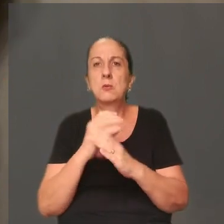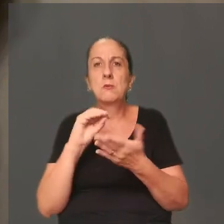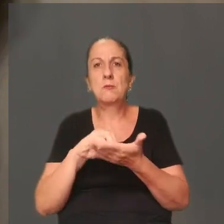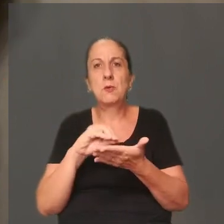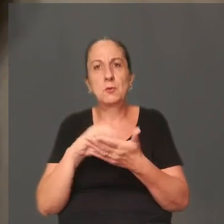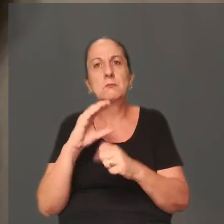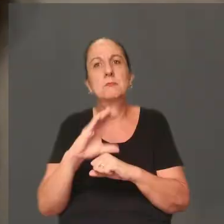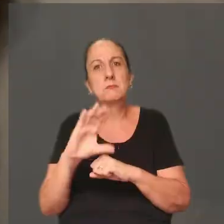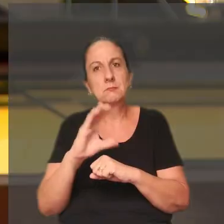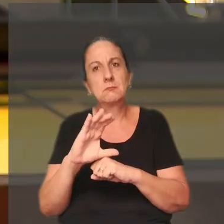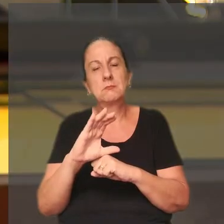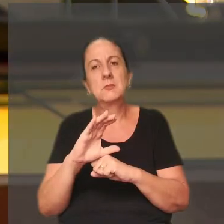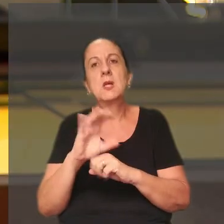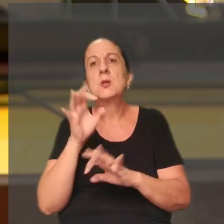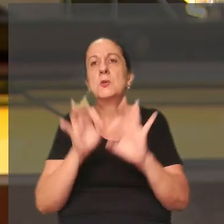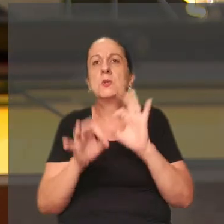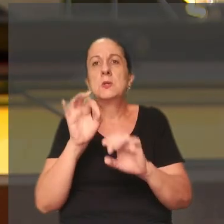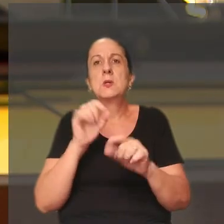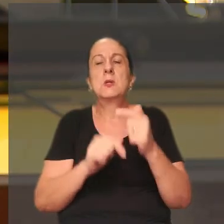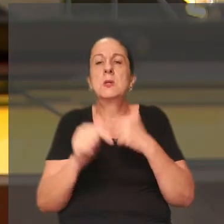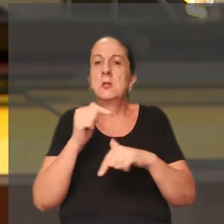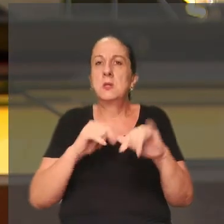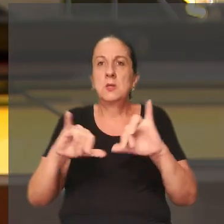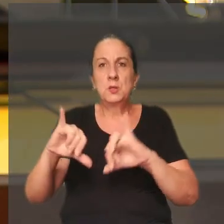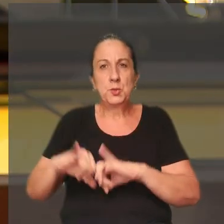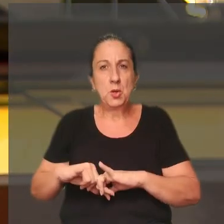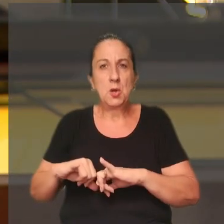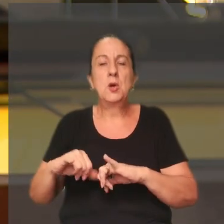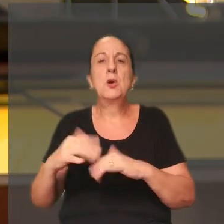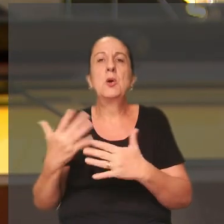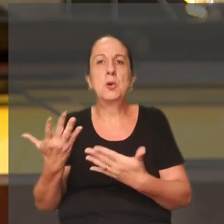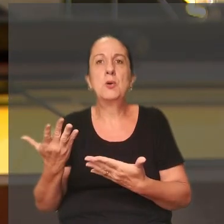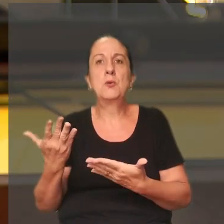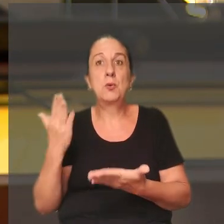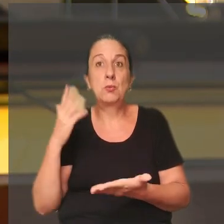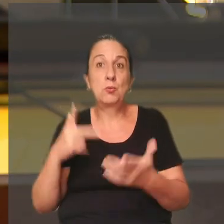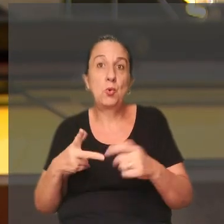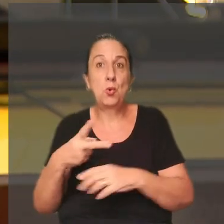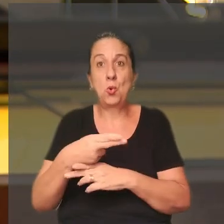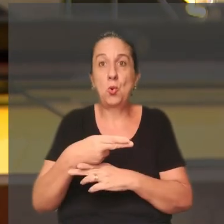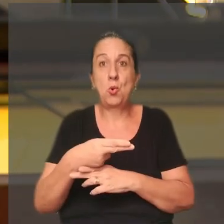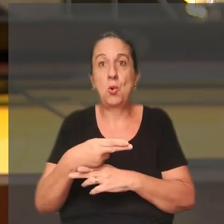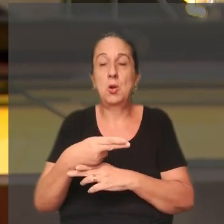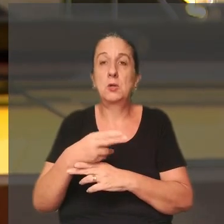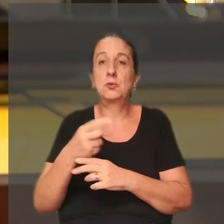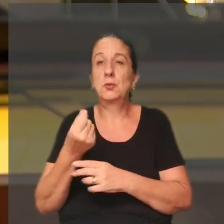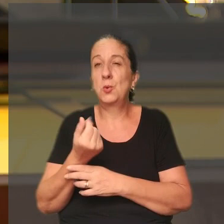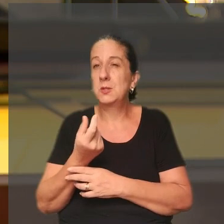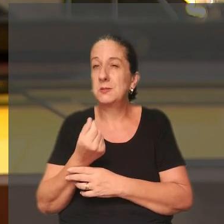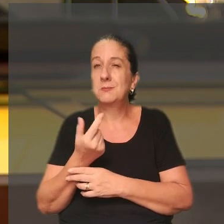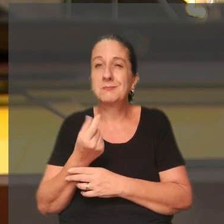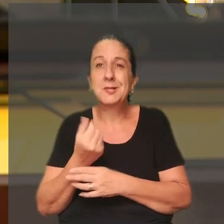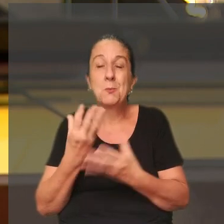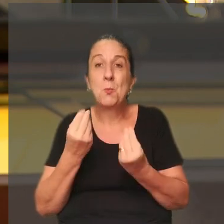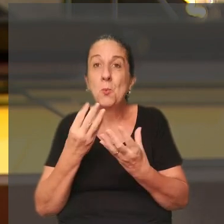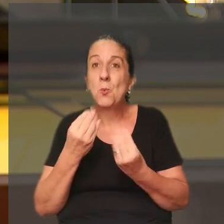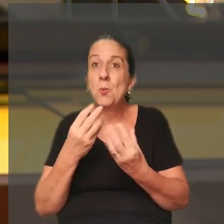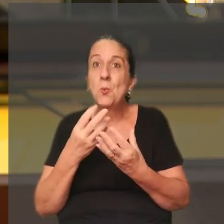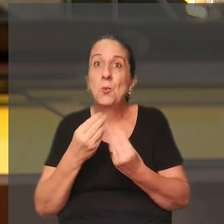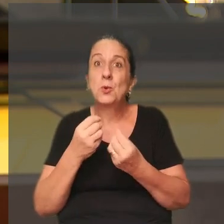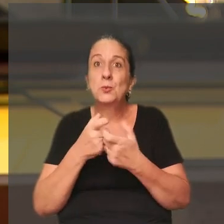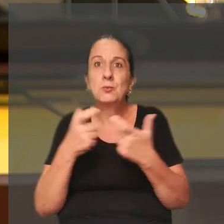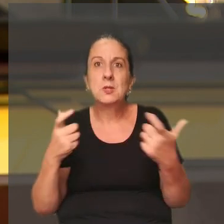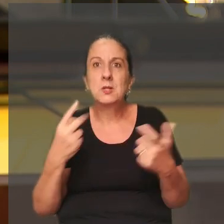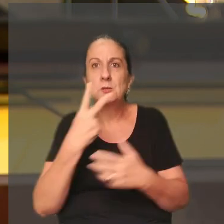concluiu pela inconstitucionalidade. A Justiça do Trabalho sofreu um corte orçamentário brutal